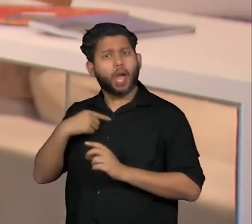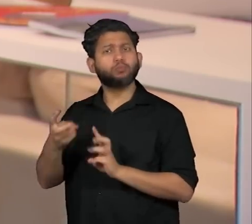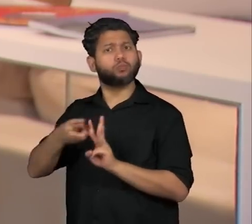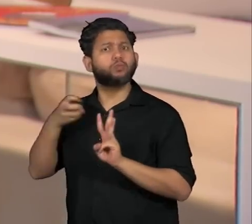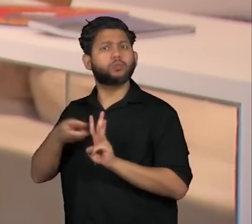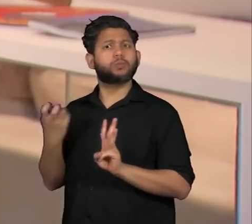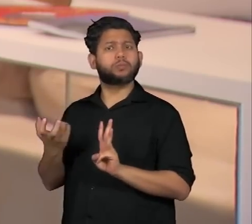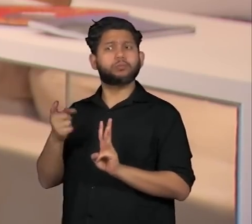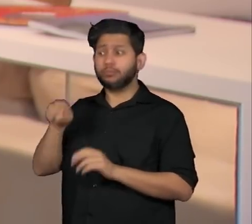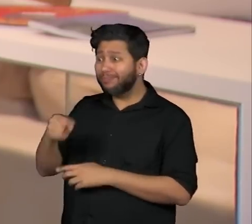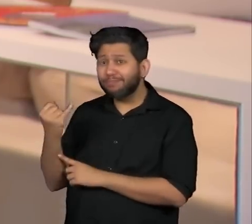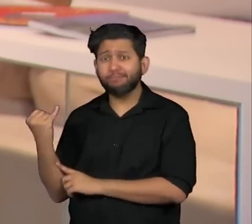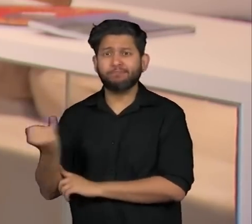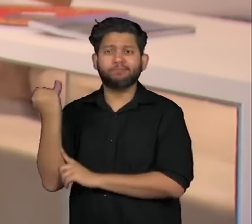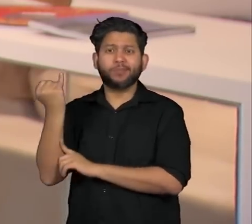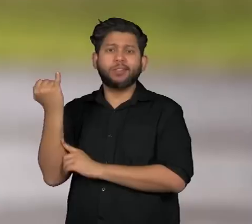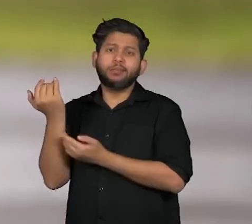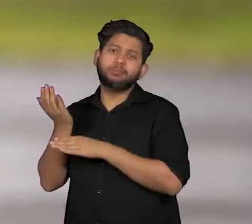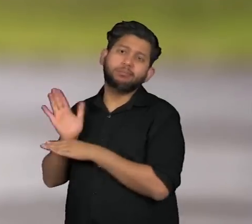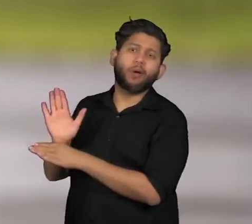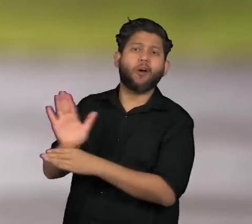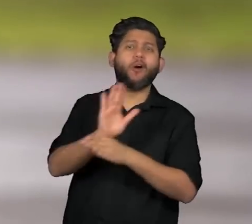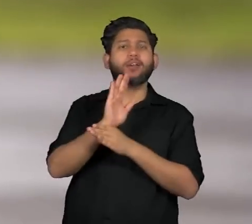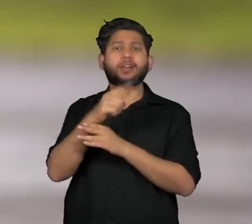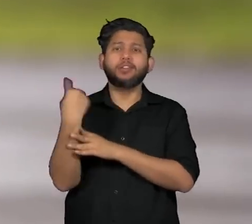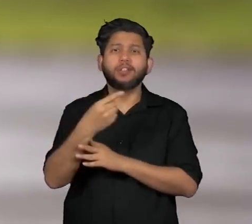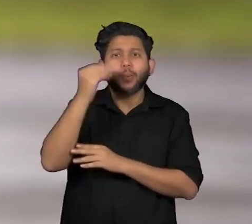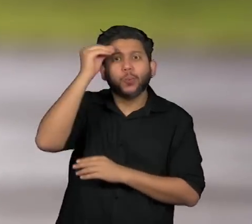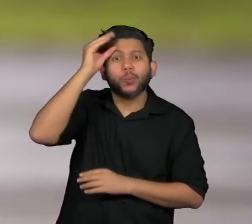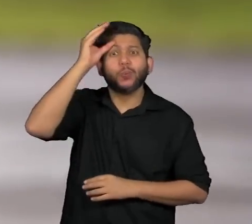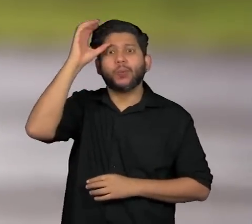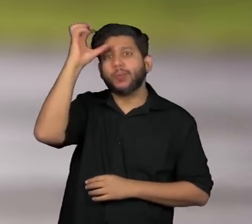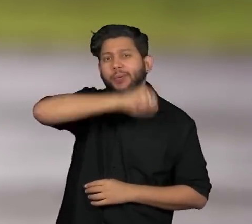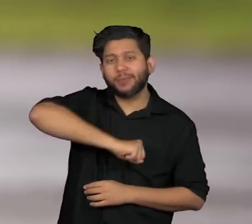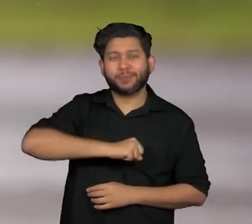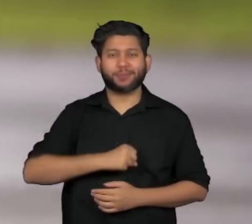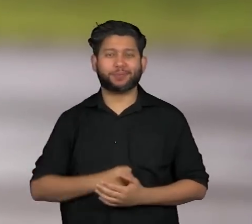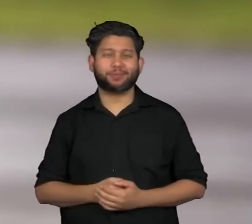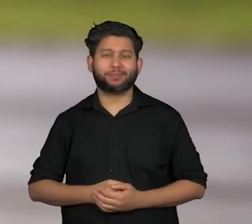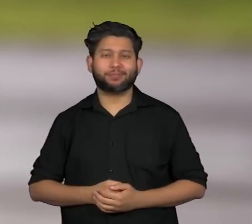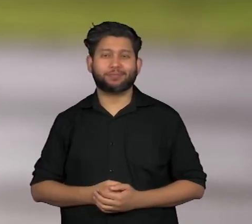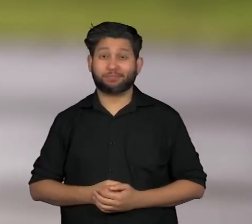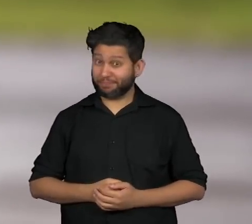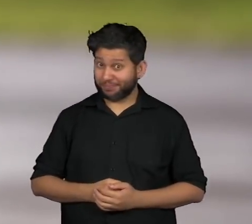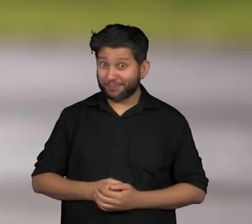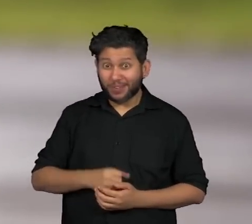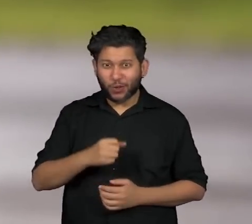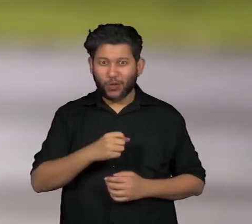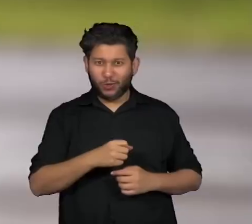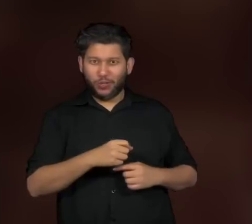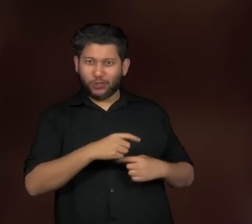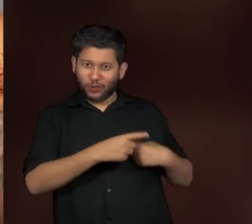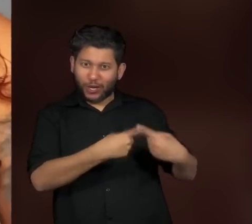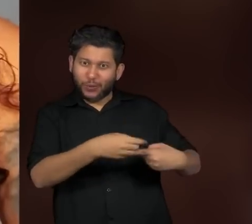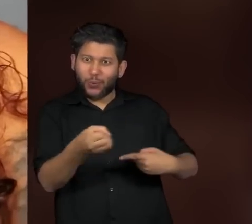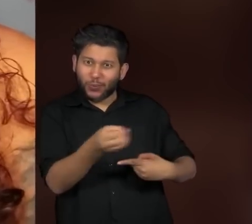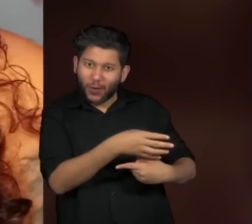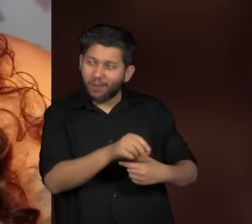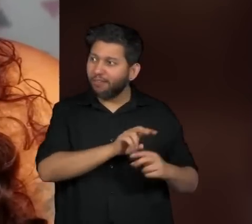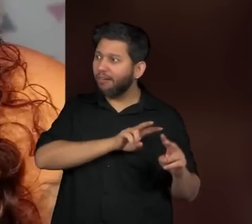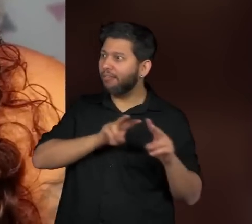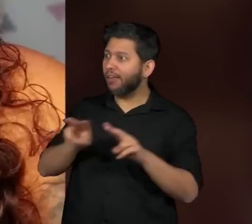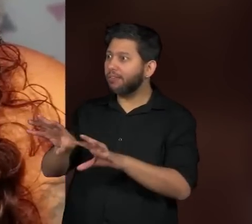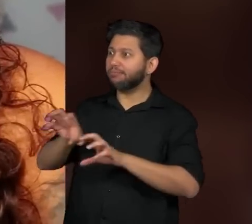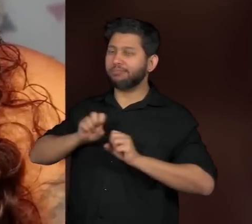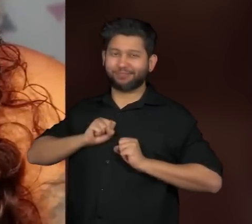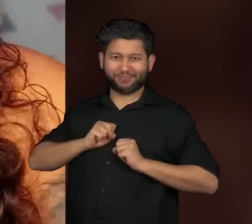para o conhecimento, né, da nossa cultura. Uma inspiração para as novas gerações, como a escritora